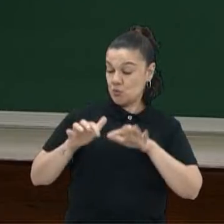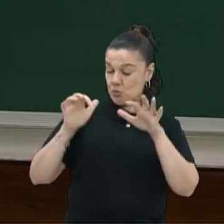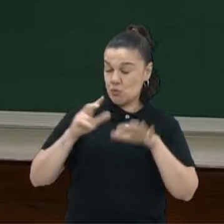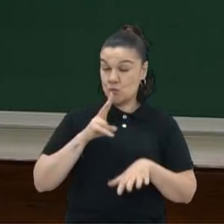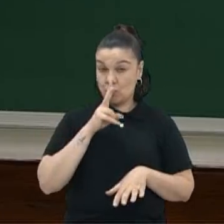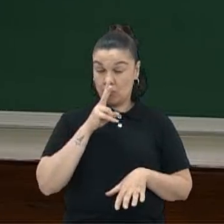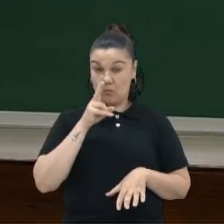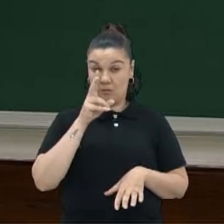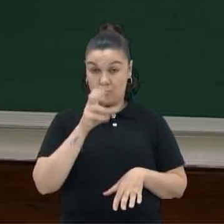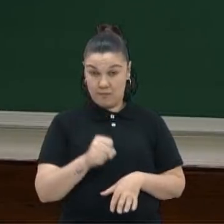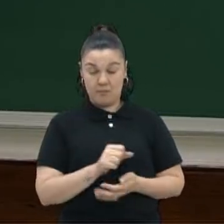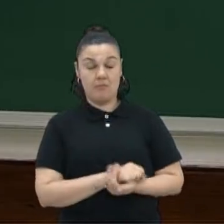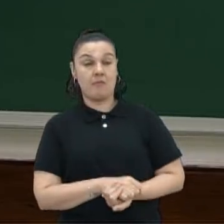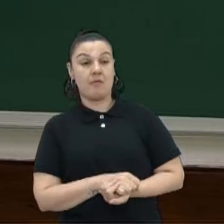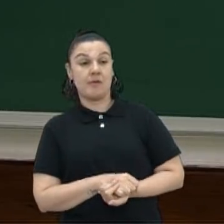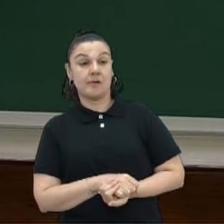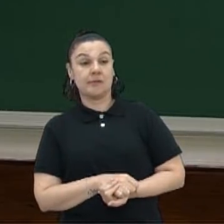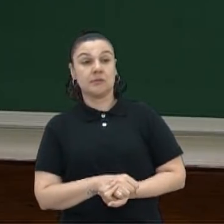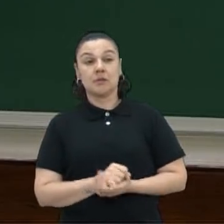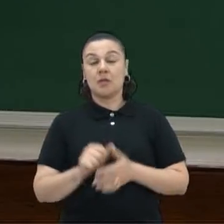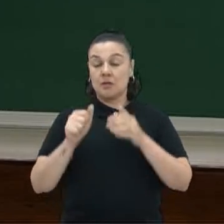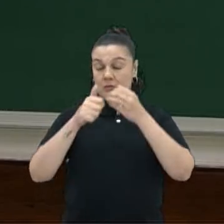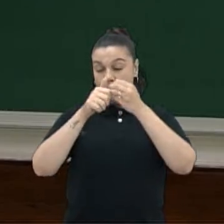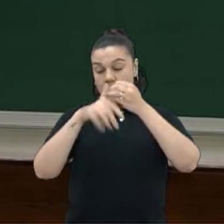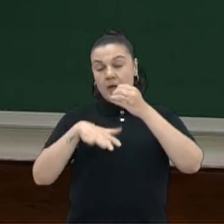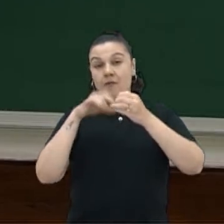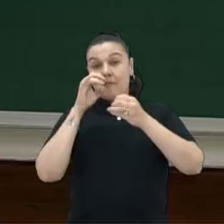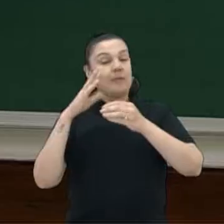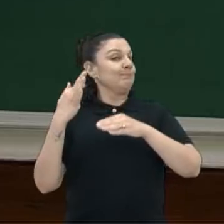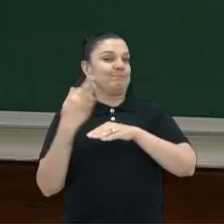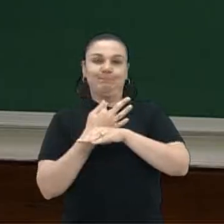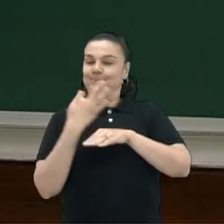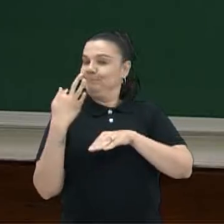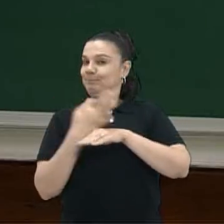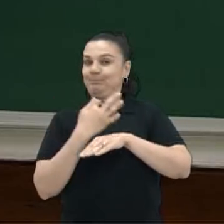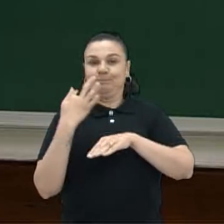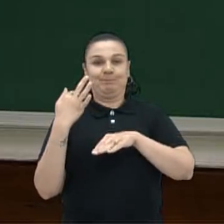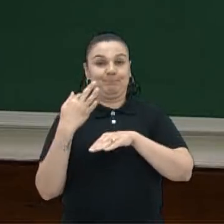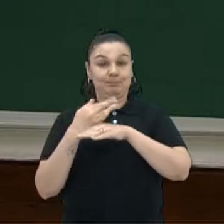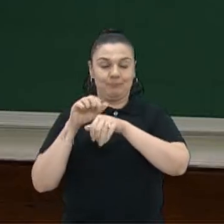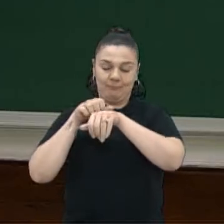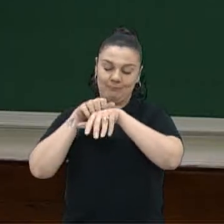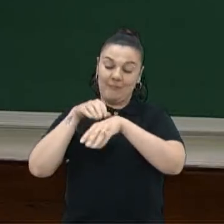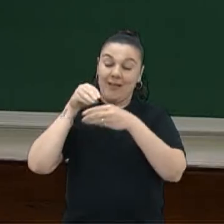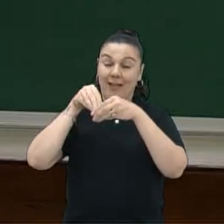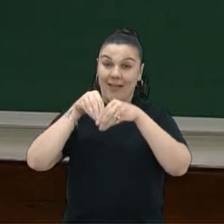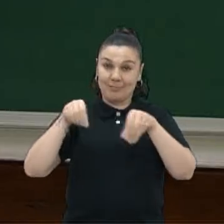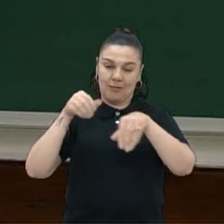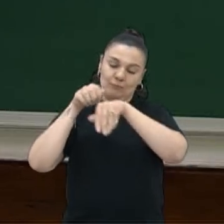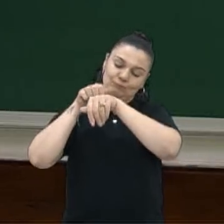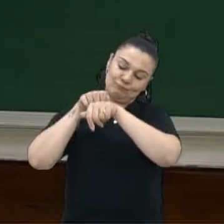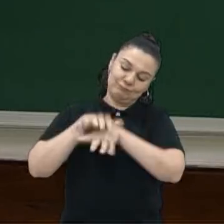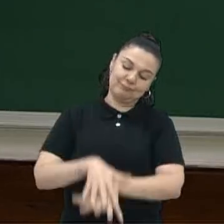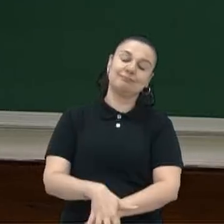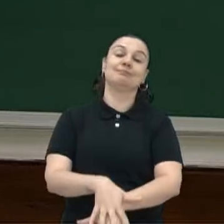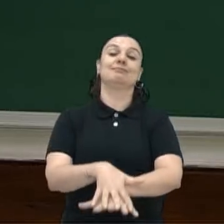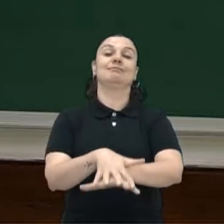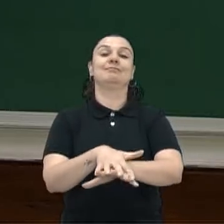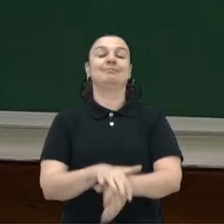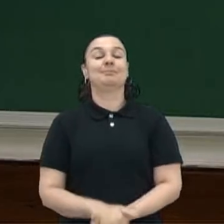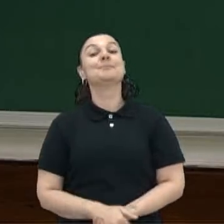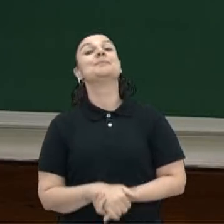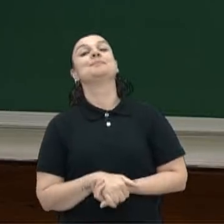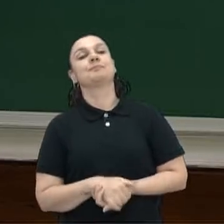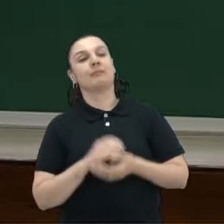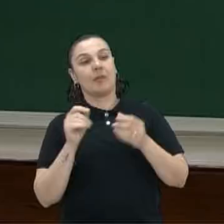intensa, essa vegetação que ainda ficou aqui nesse lugar não conseguiu segurar o solo e ele acabou